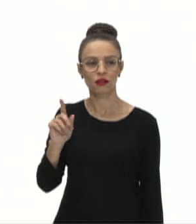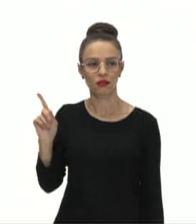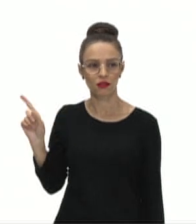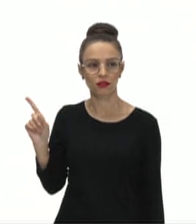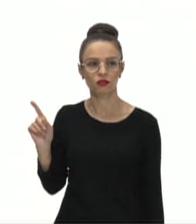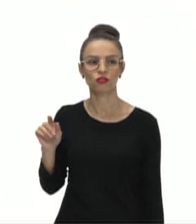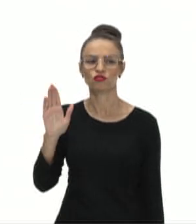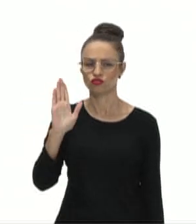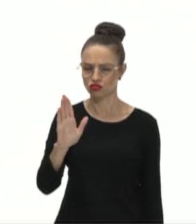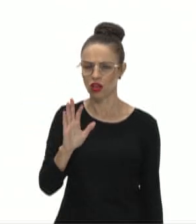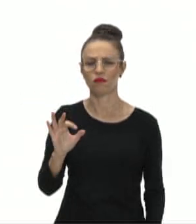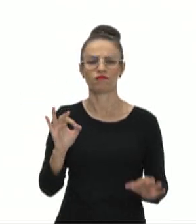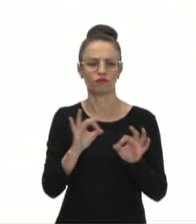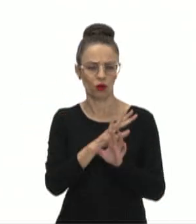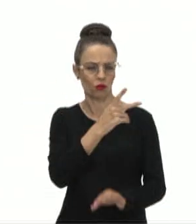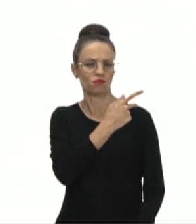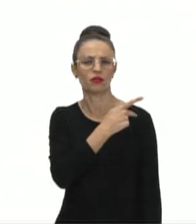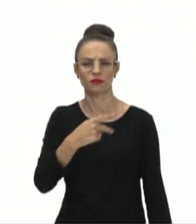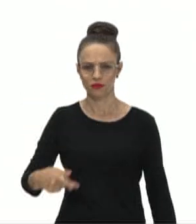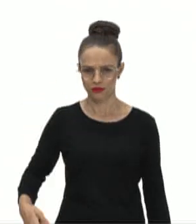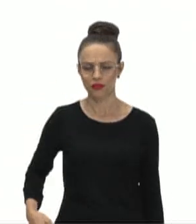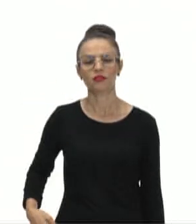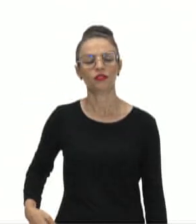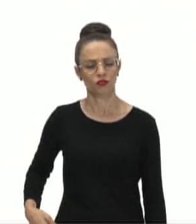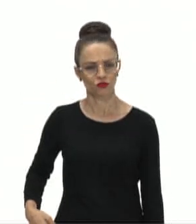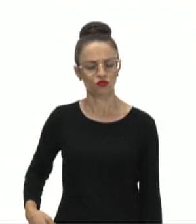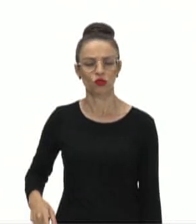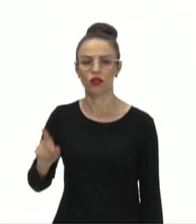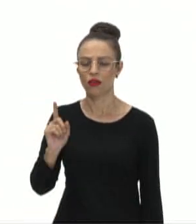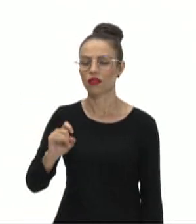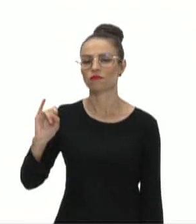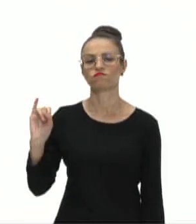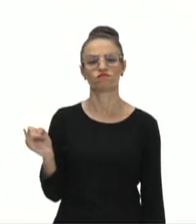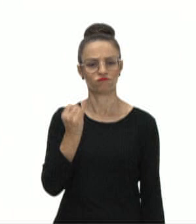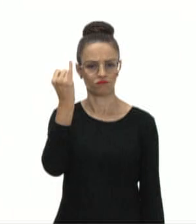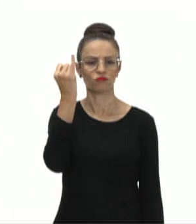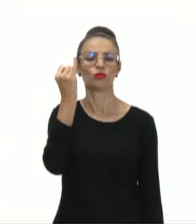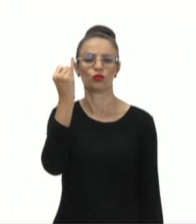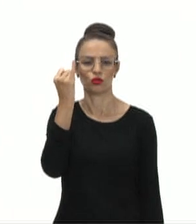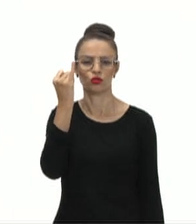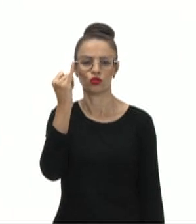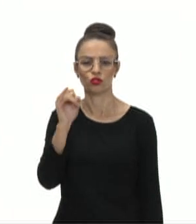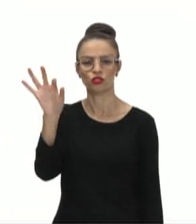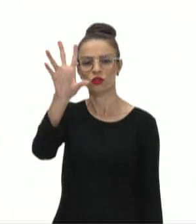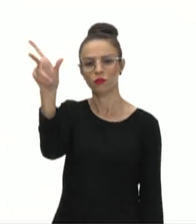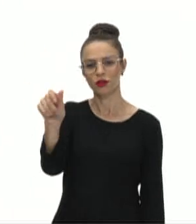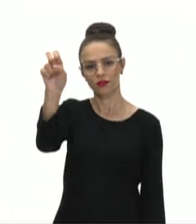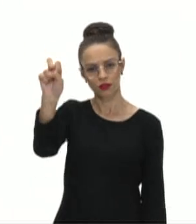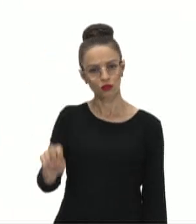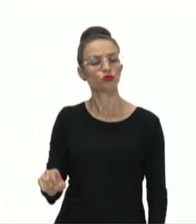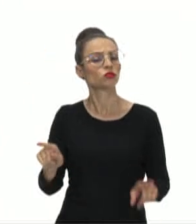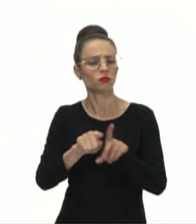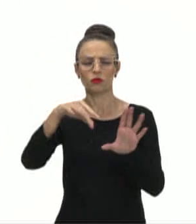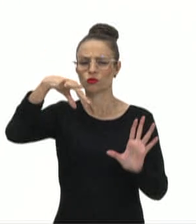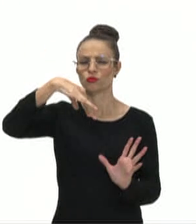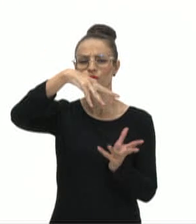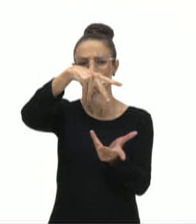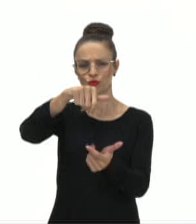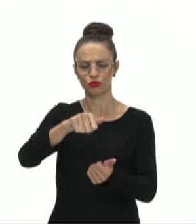já eleito presidente. Foi uma pessoa muito importante para a África do Sul e para o